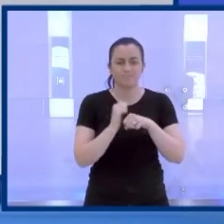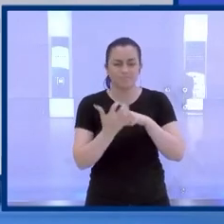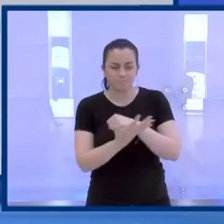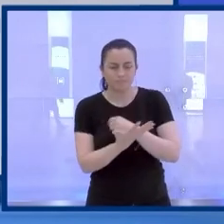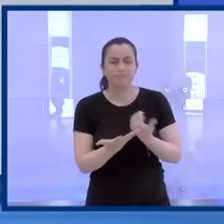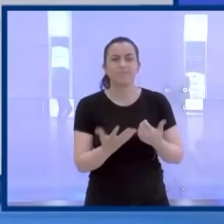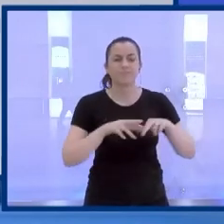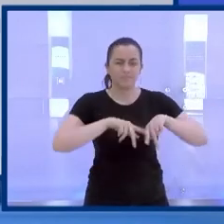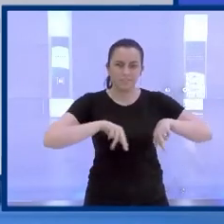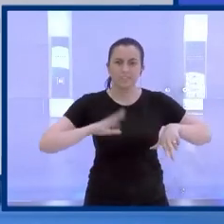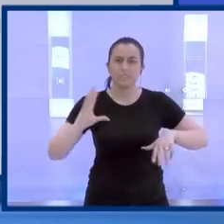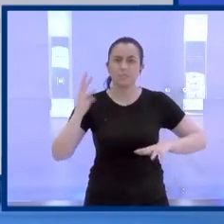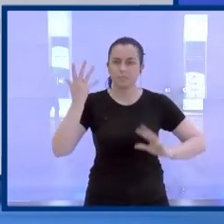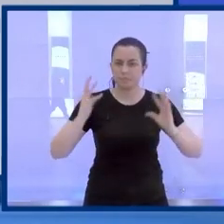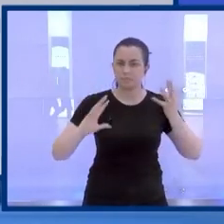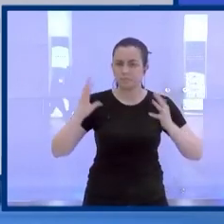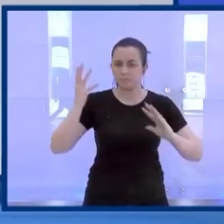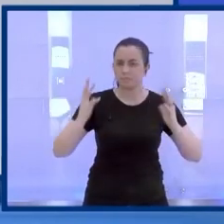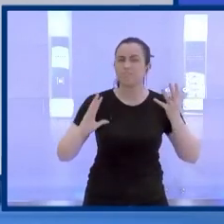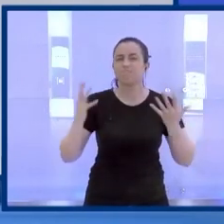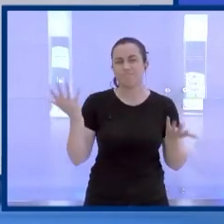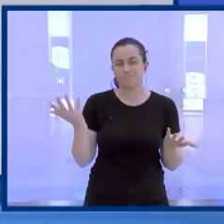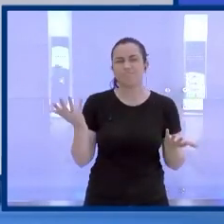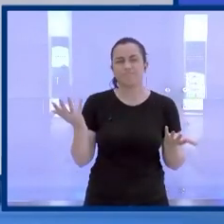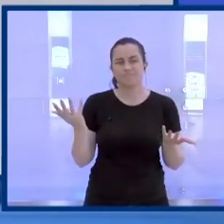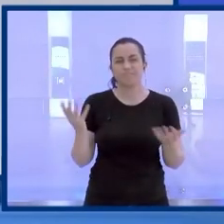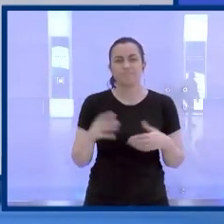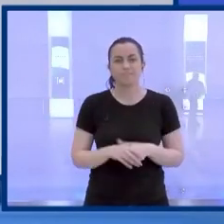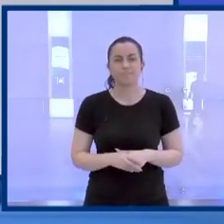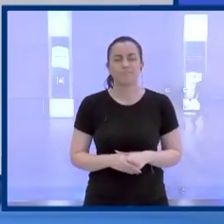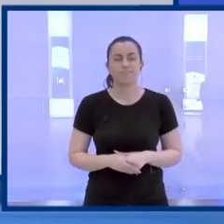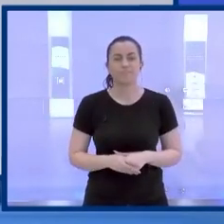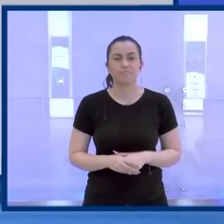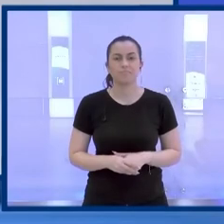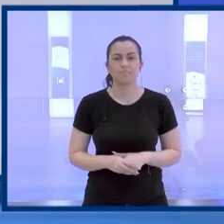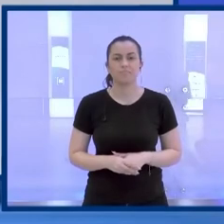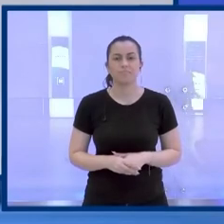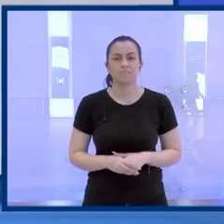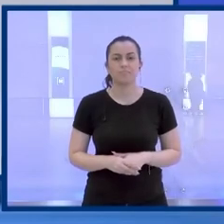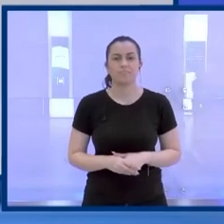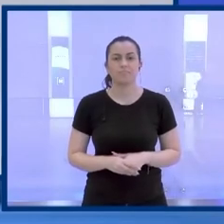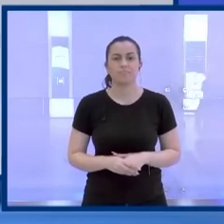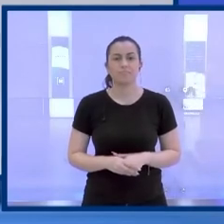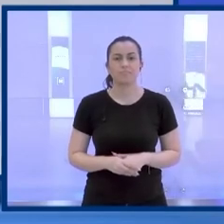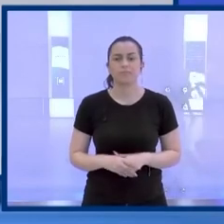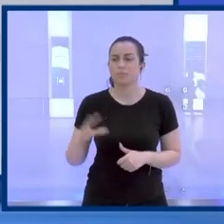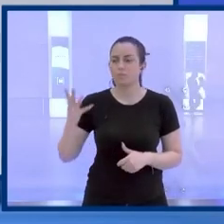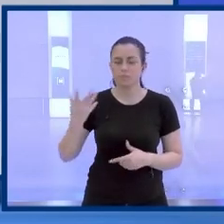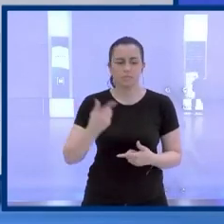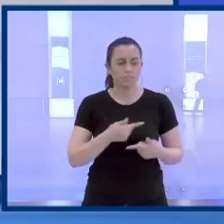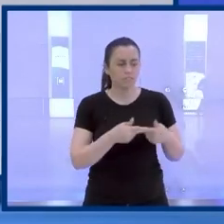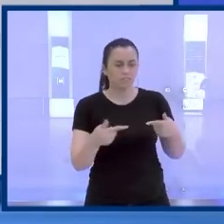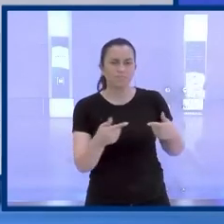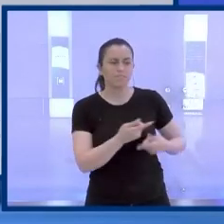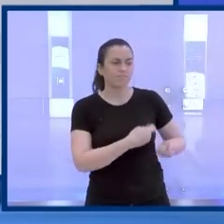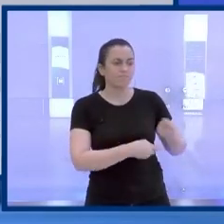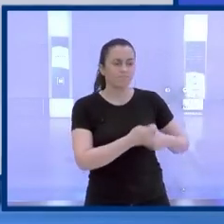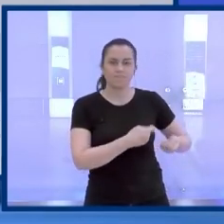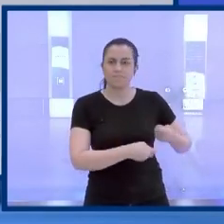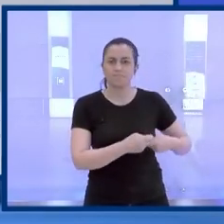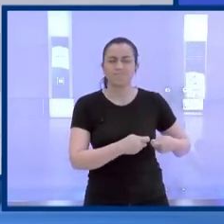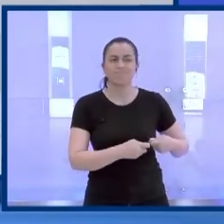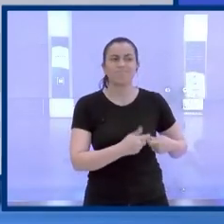semana, aliás, não só nessa semana, infelizmente, essa semana marca um agravamento de um quadro econômico que a gente espera o país